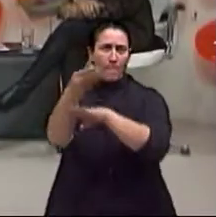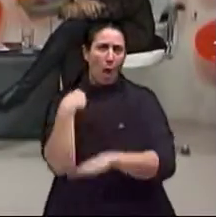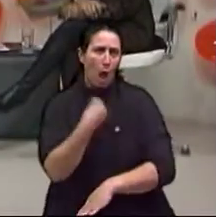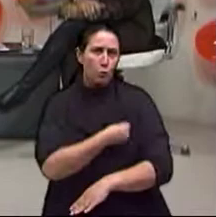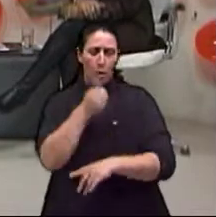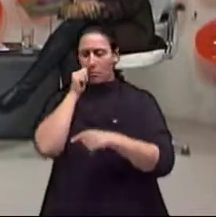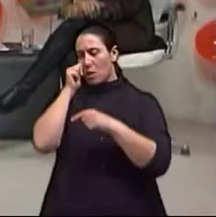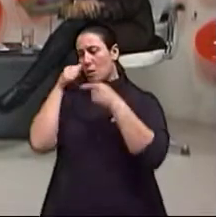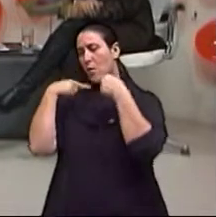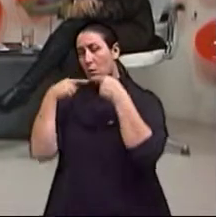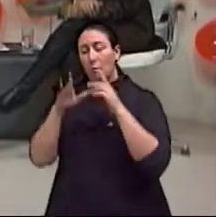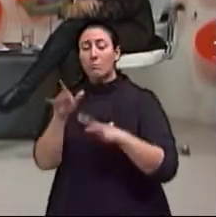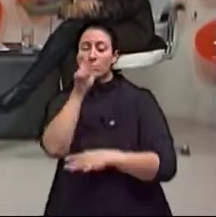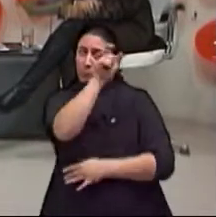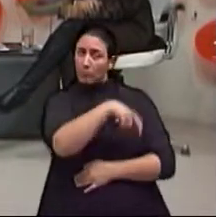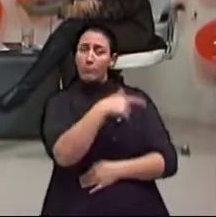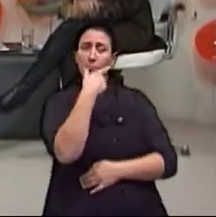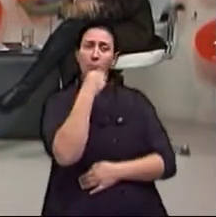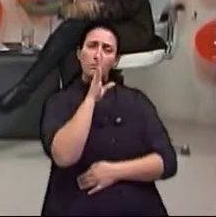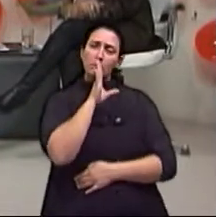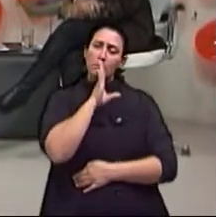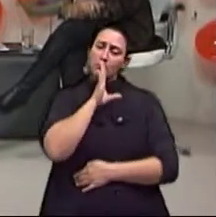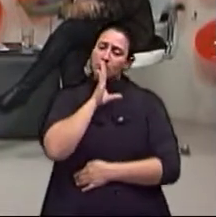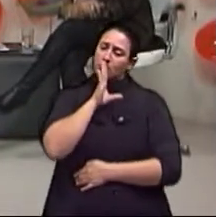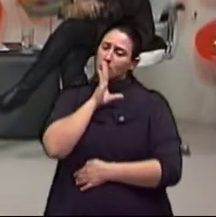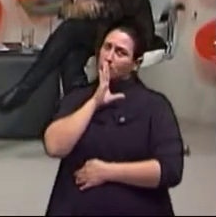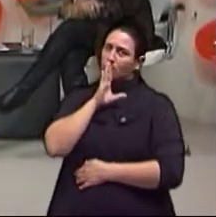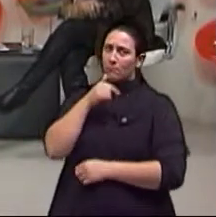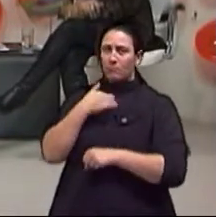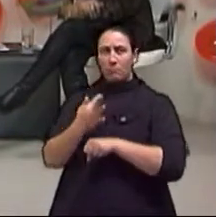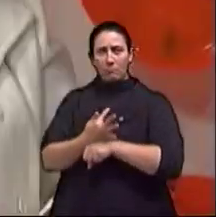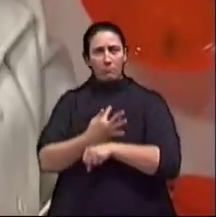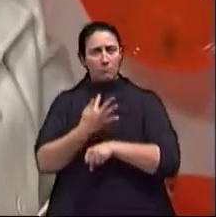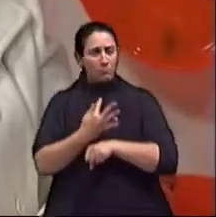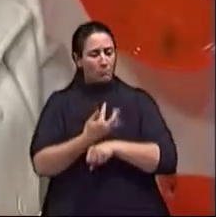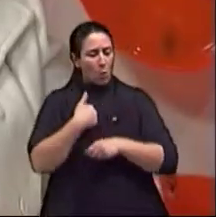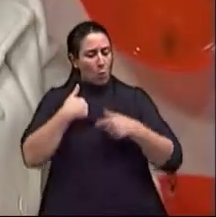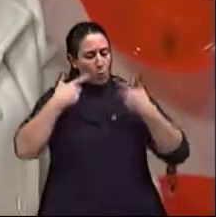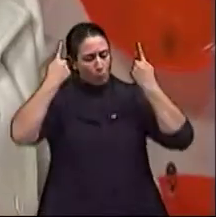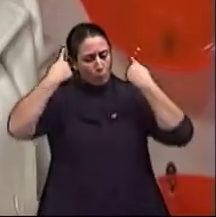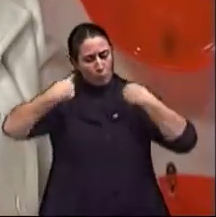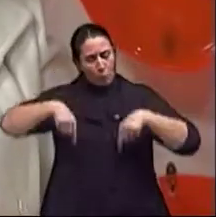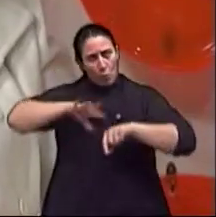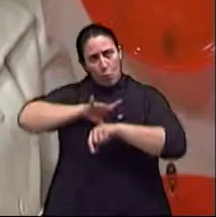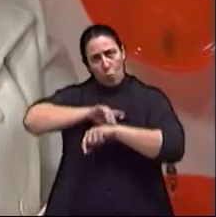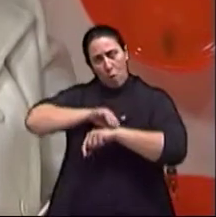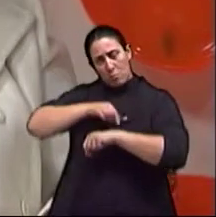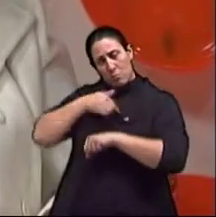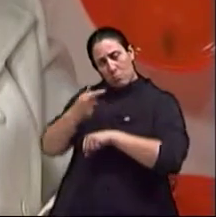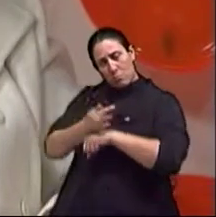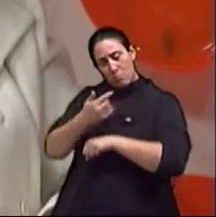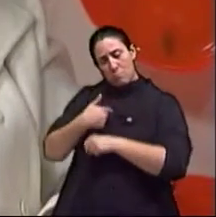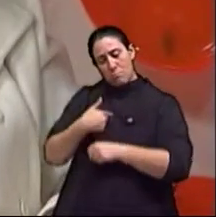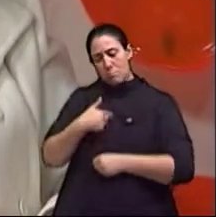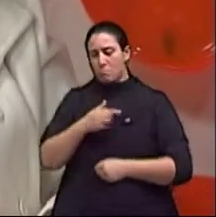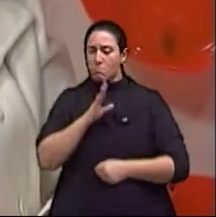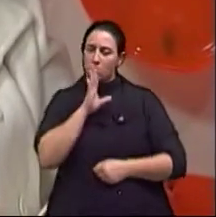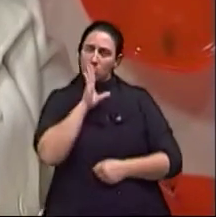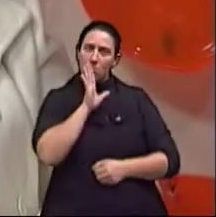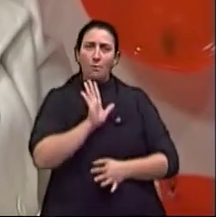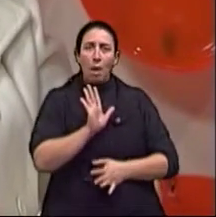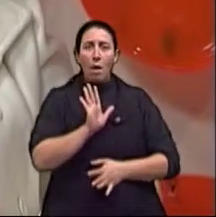mesmo ele é silencioso ele vai a dois comendo quieto né ele se de proíbe mais